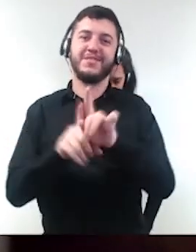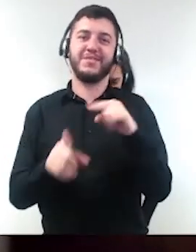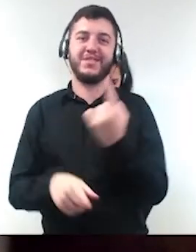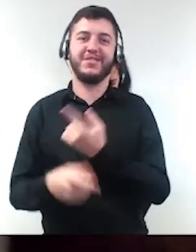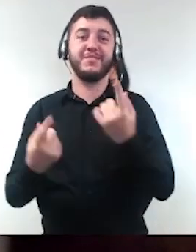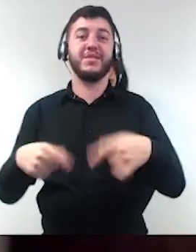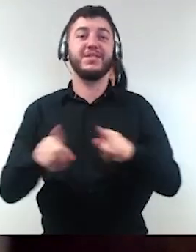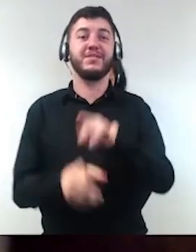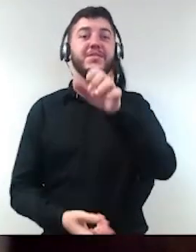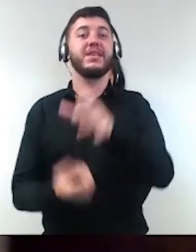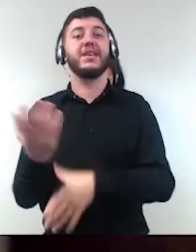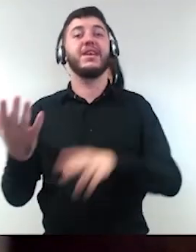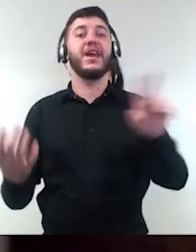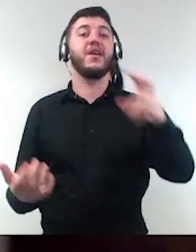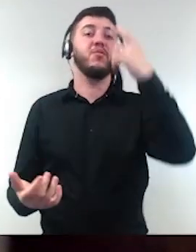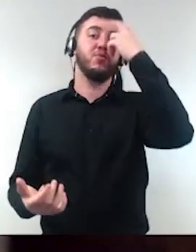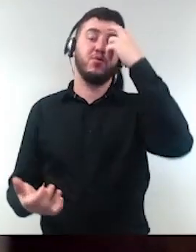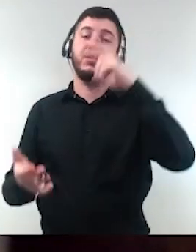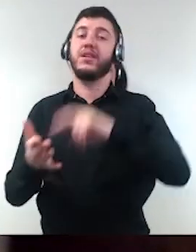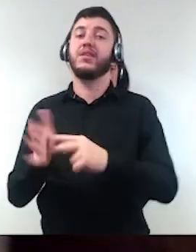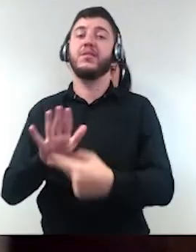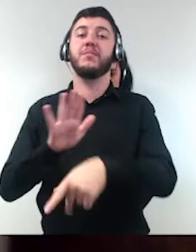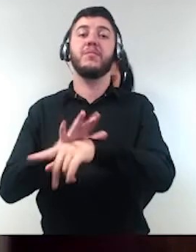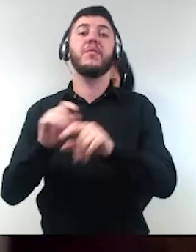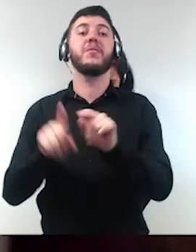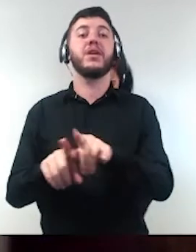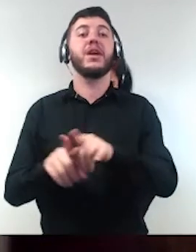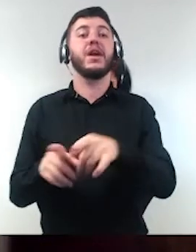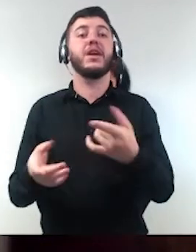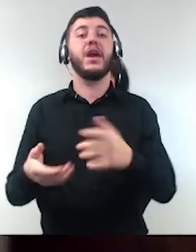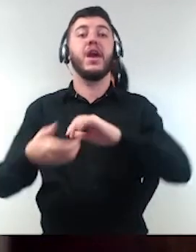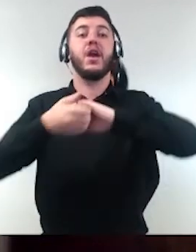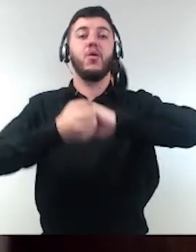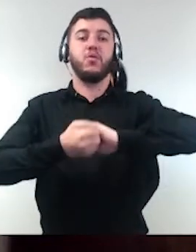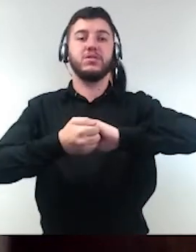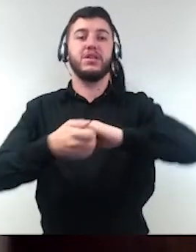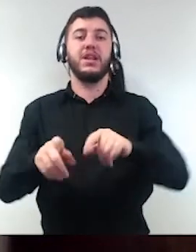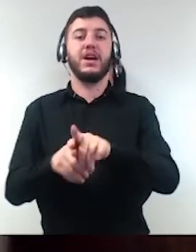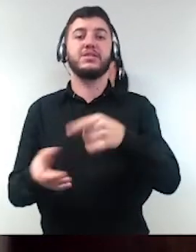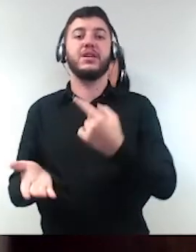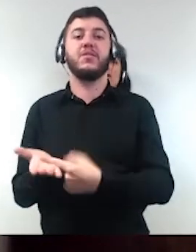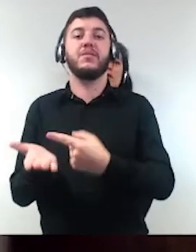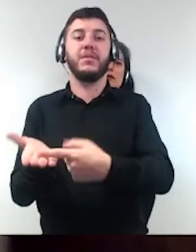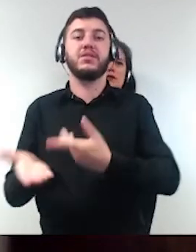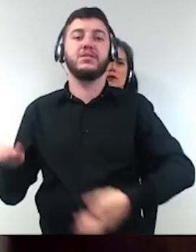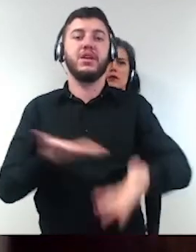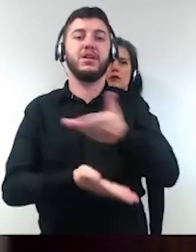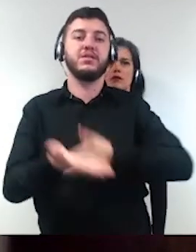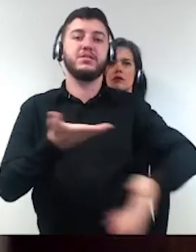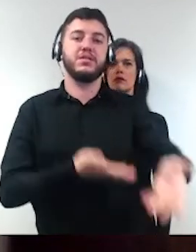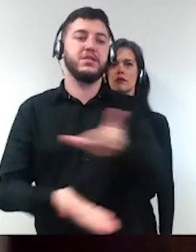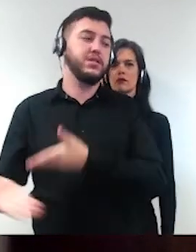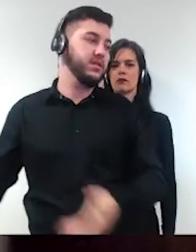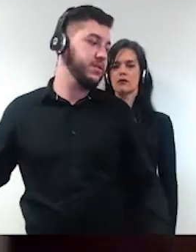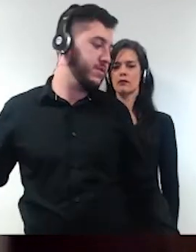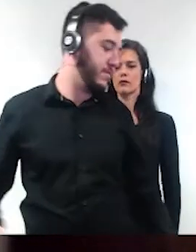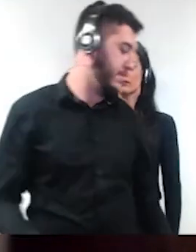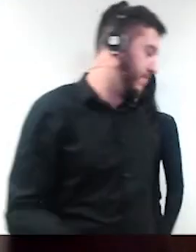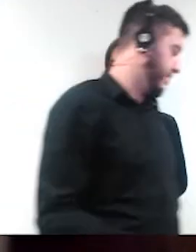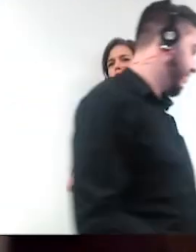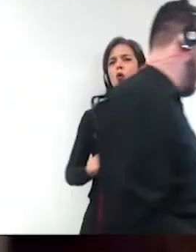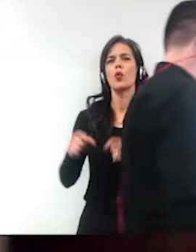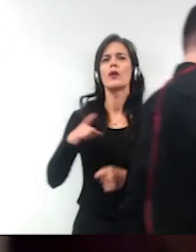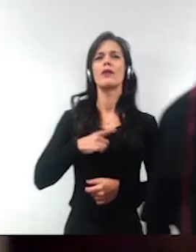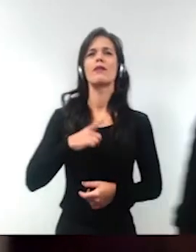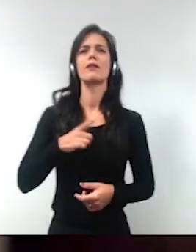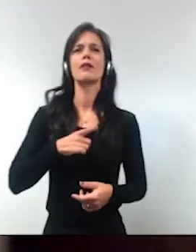precisamos criar a cultura das conciliações, das mediações, da arbitragem, o que ainda encontra